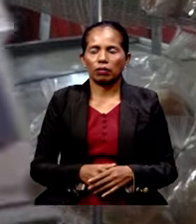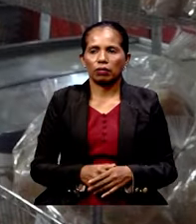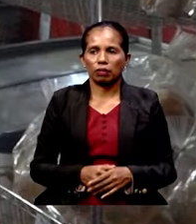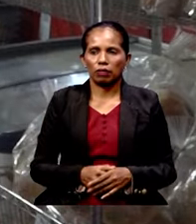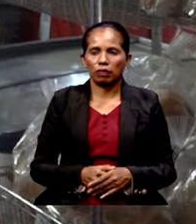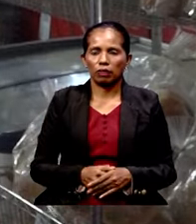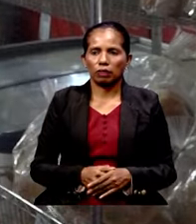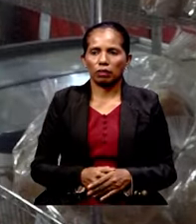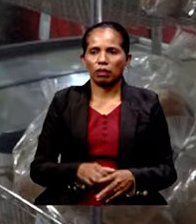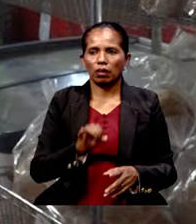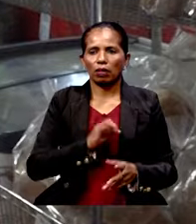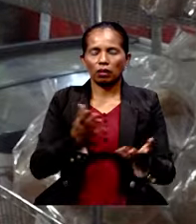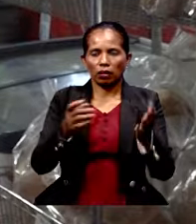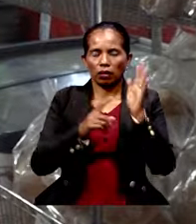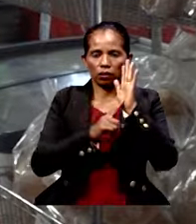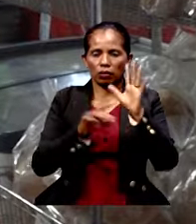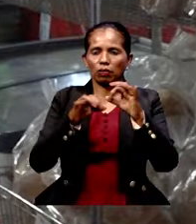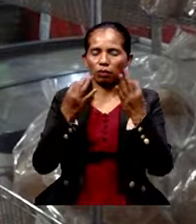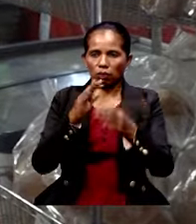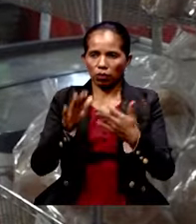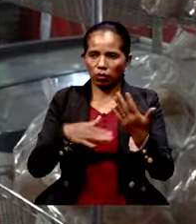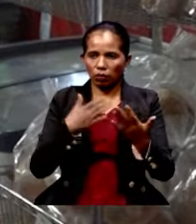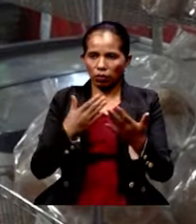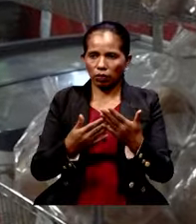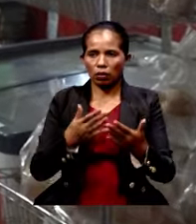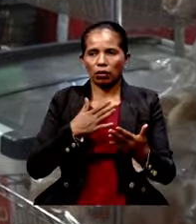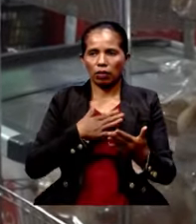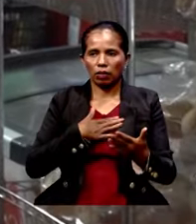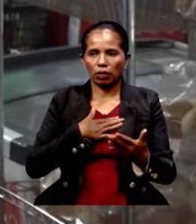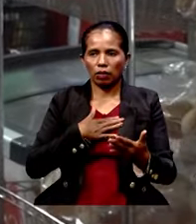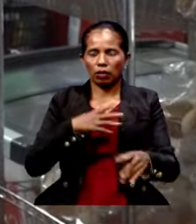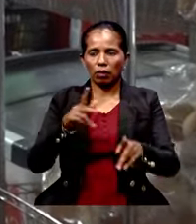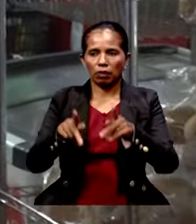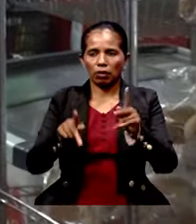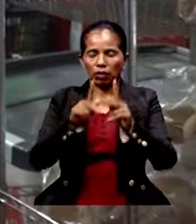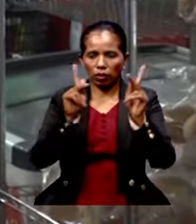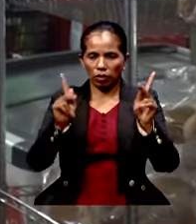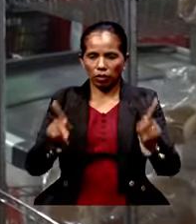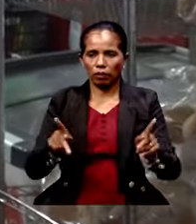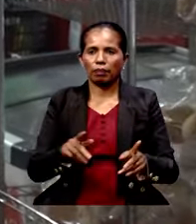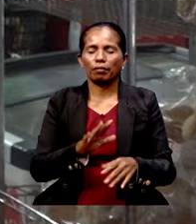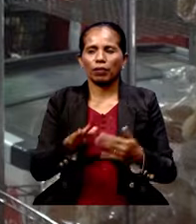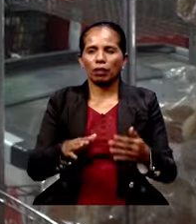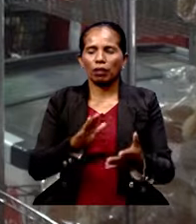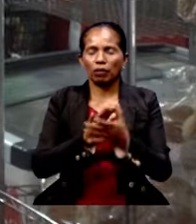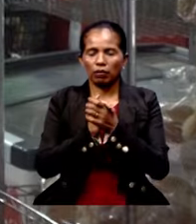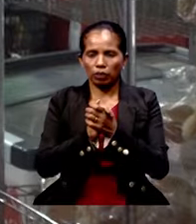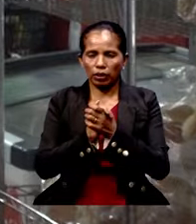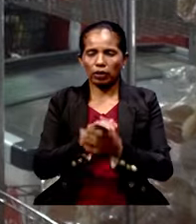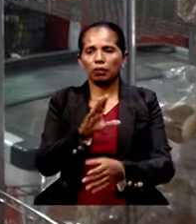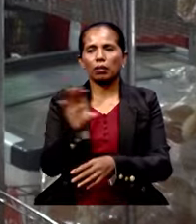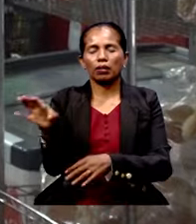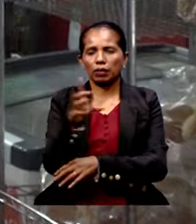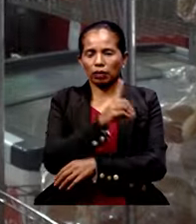kara katodet ba familia sira tomak, liliu ba hani konsumidor loza dominian, bos festa du santo natal,